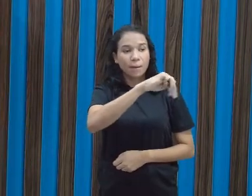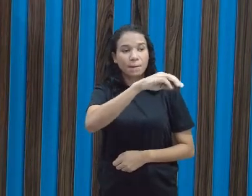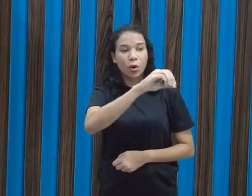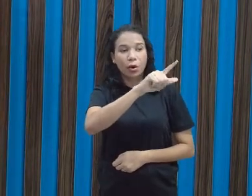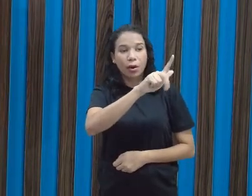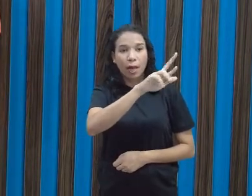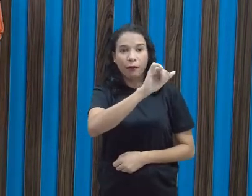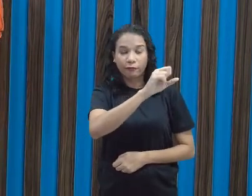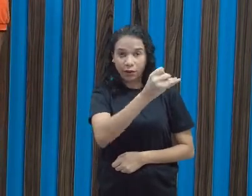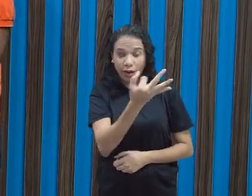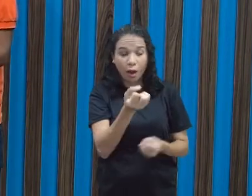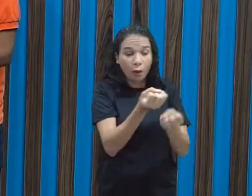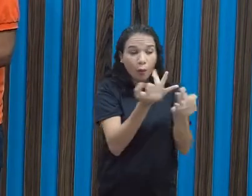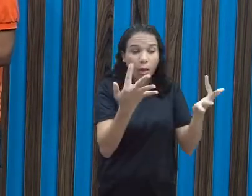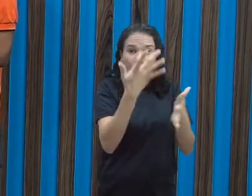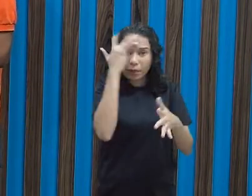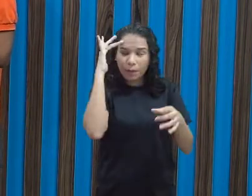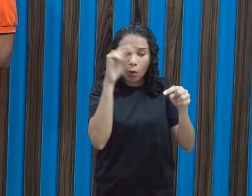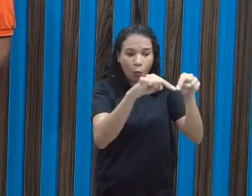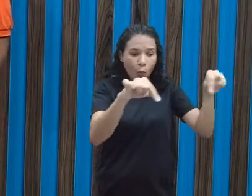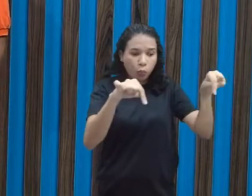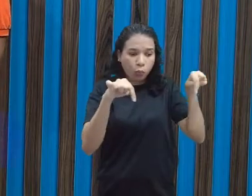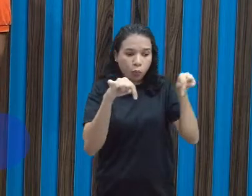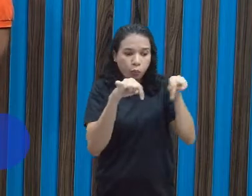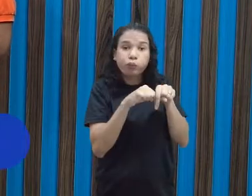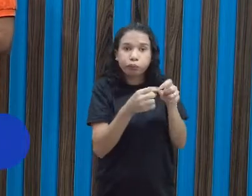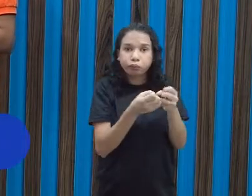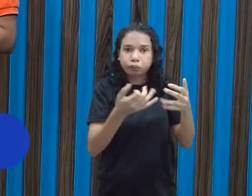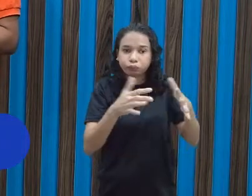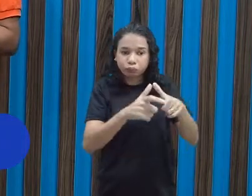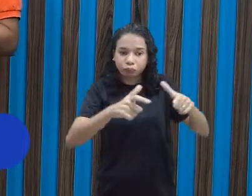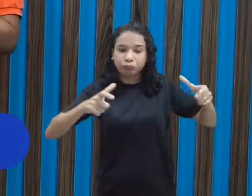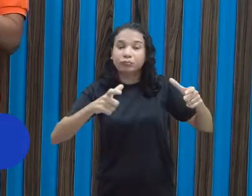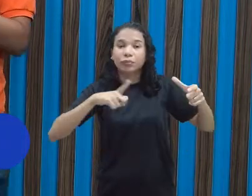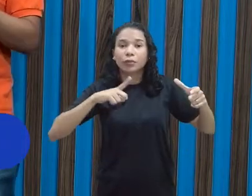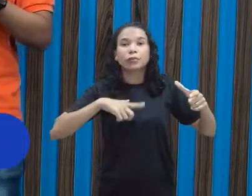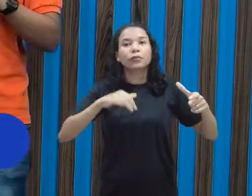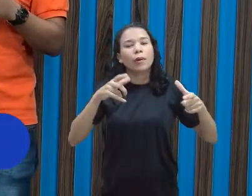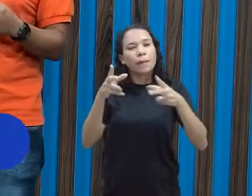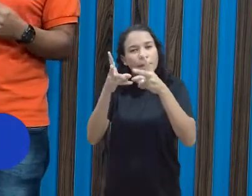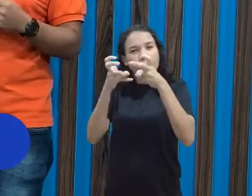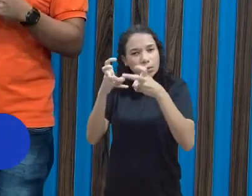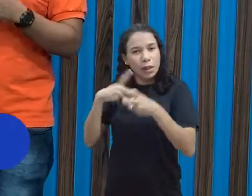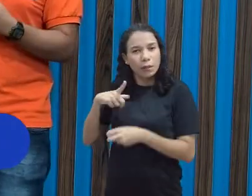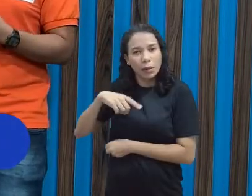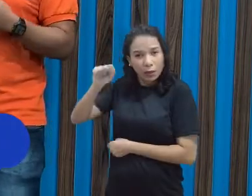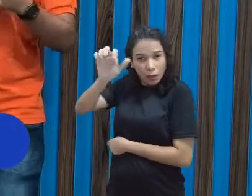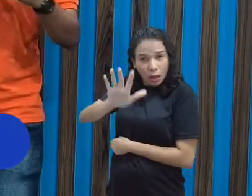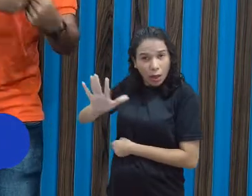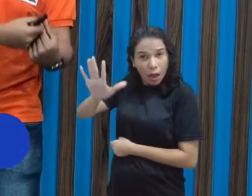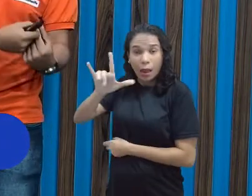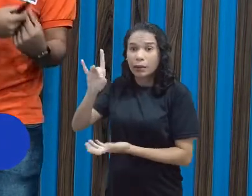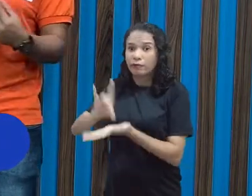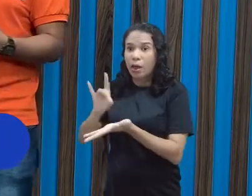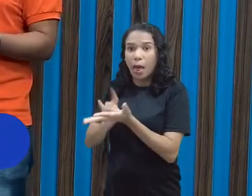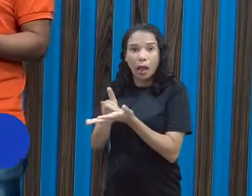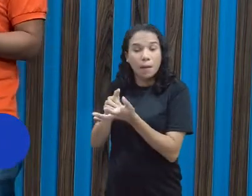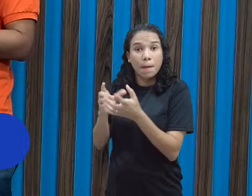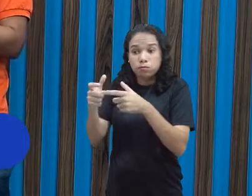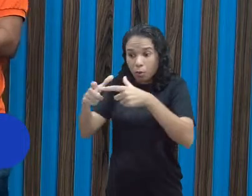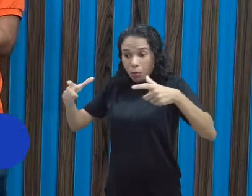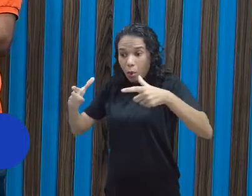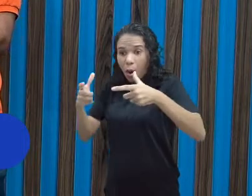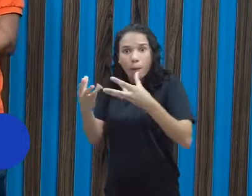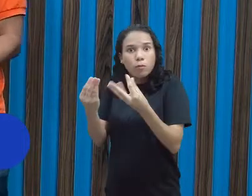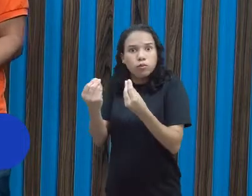Então a gente consegue perceber que tem determinadas áreas da Europa que são mais densas, ou seja, que tem